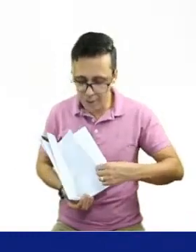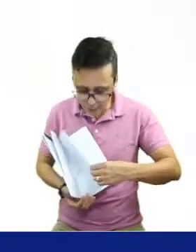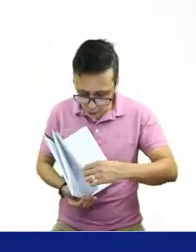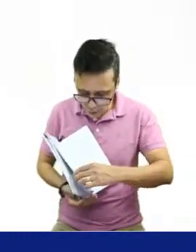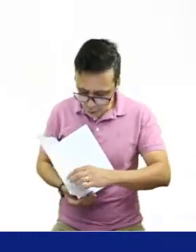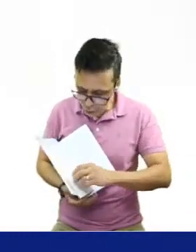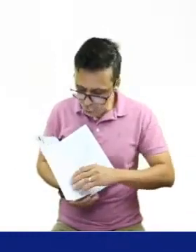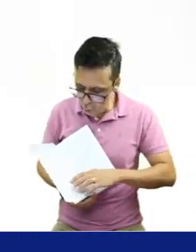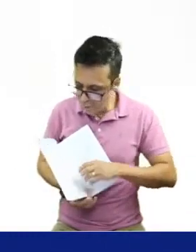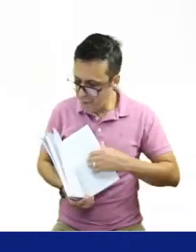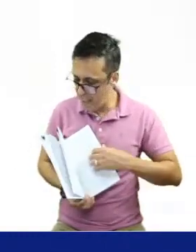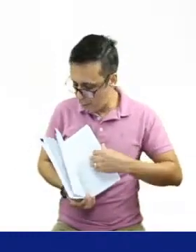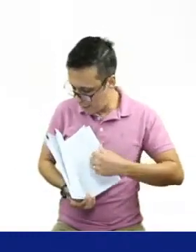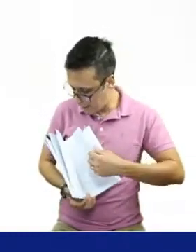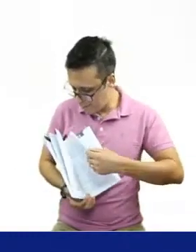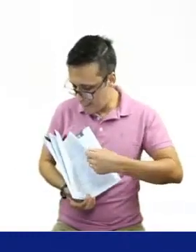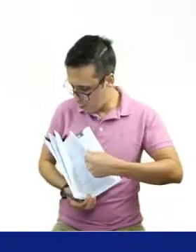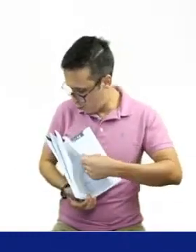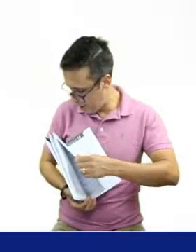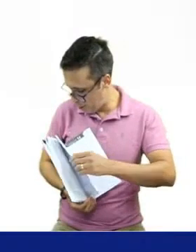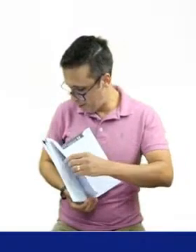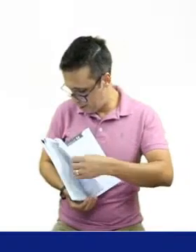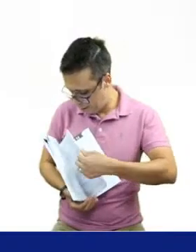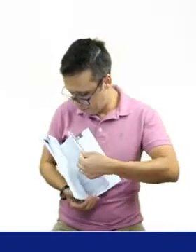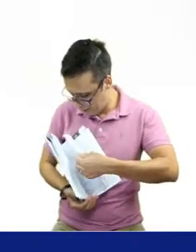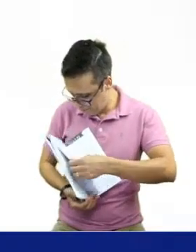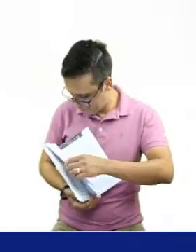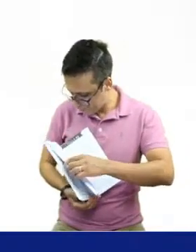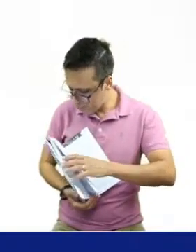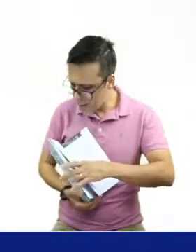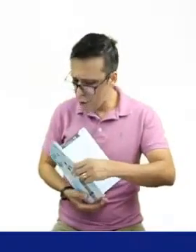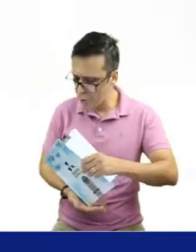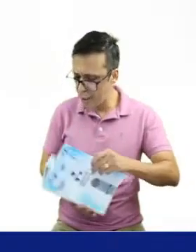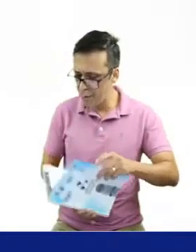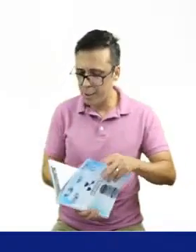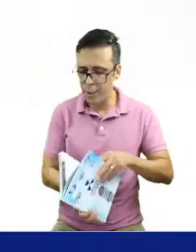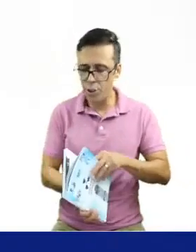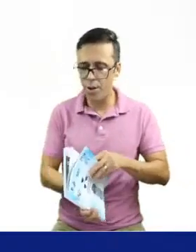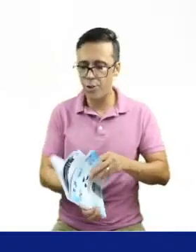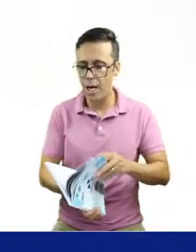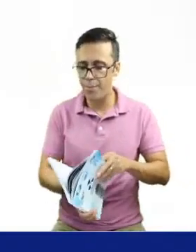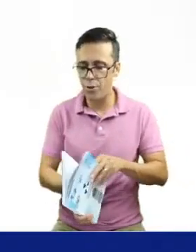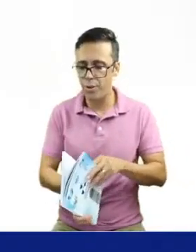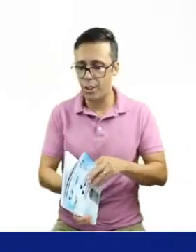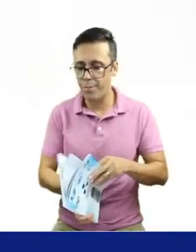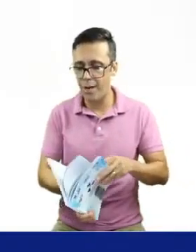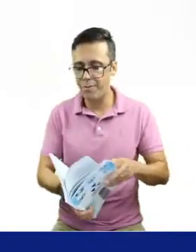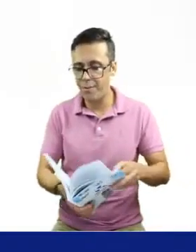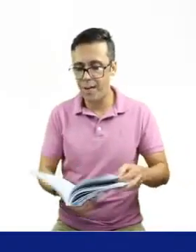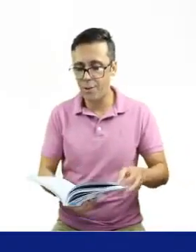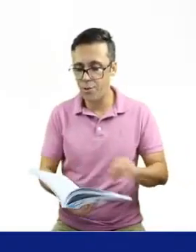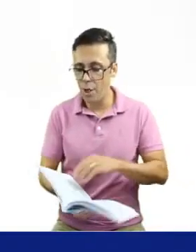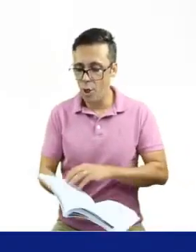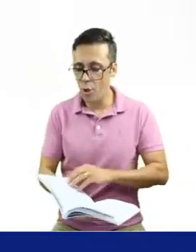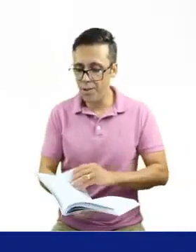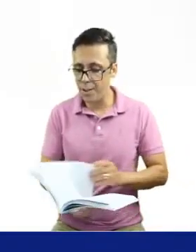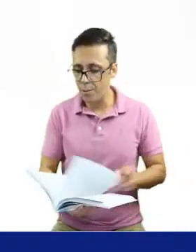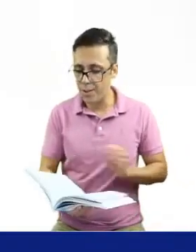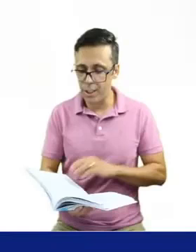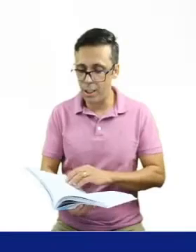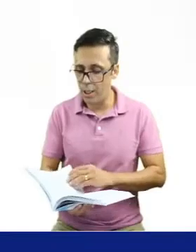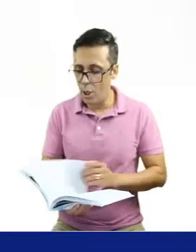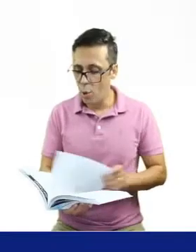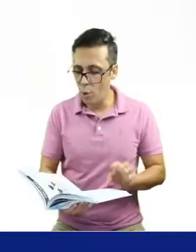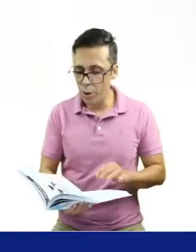de nível Federal e no final dessa parte de específica eu tenho aqui deixa eu achar rapidinho aqui para fica fácil